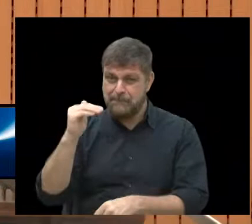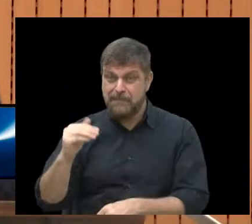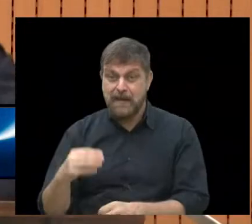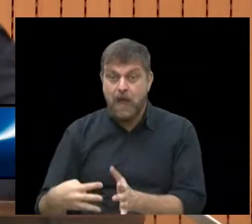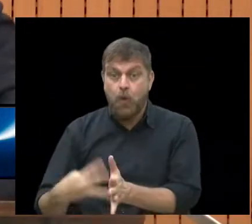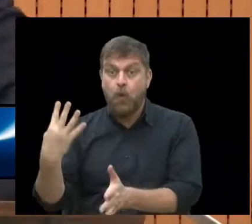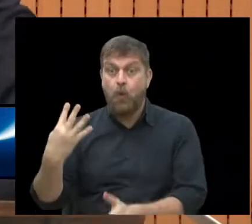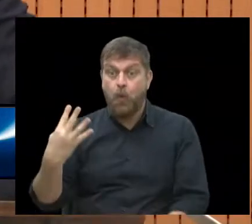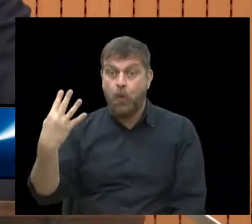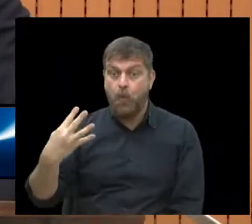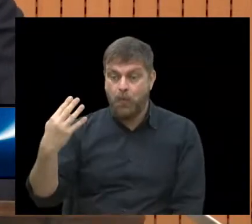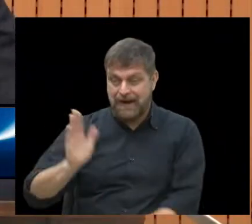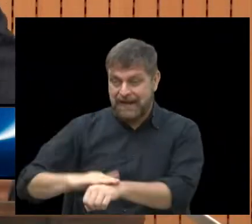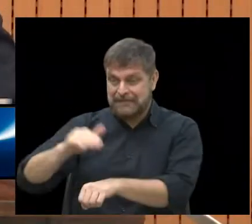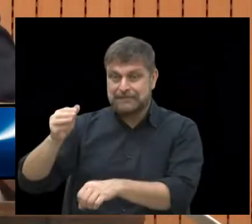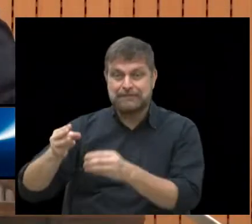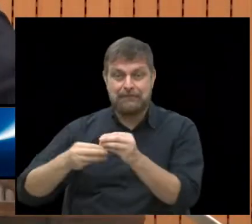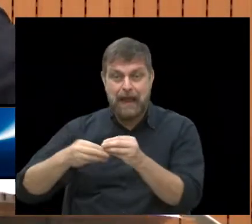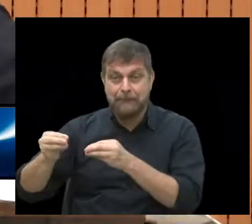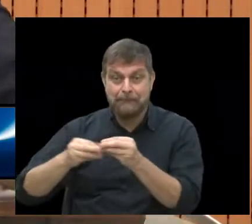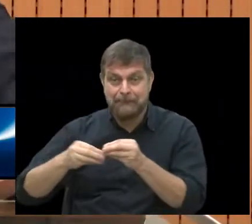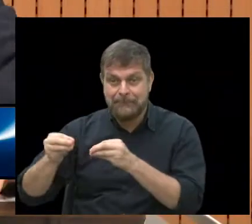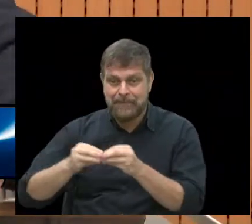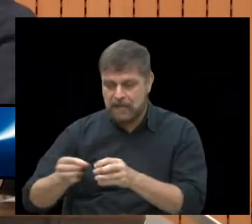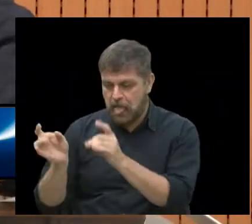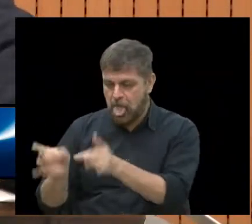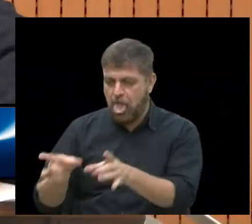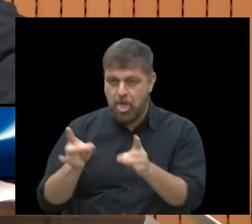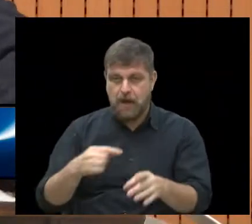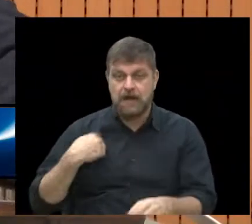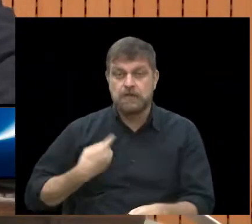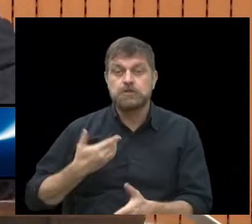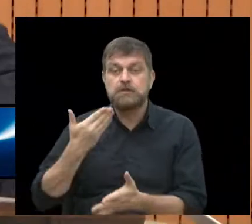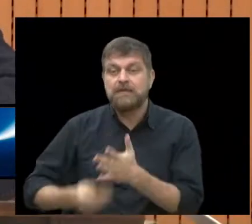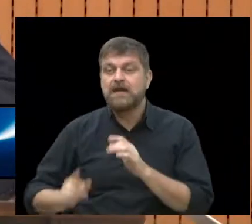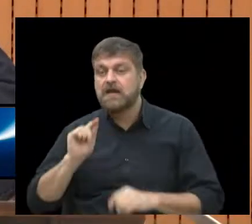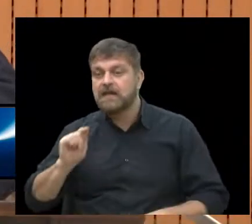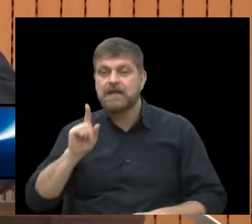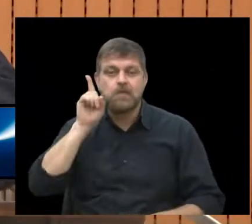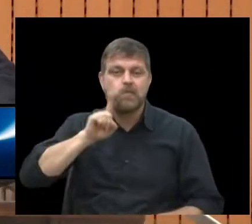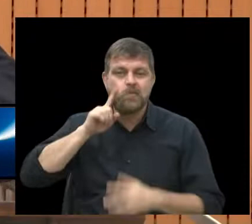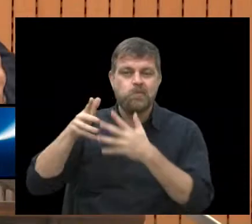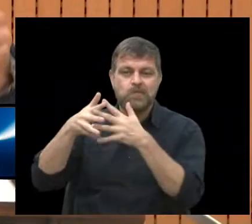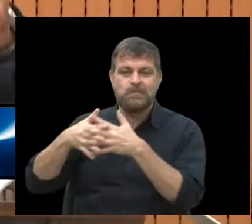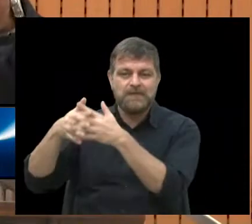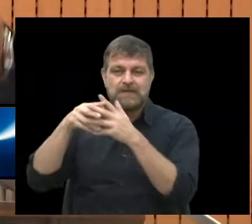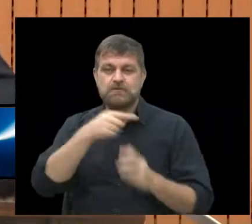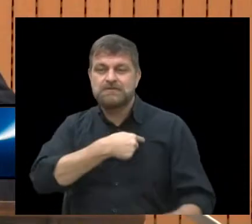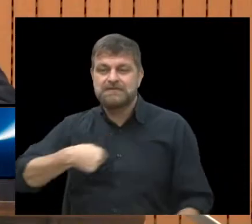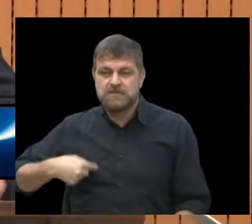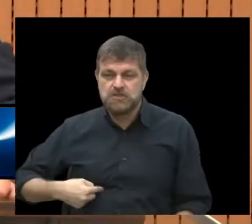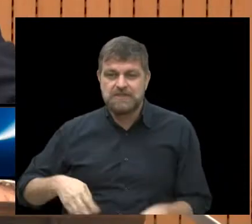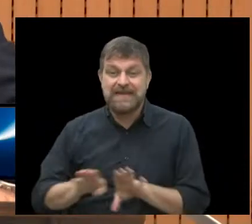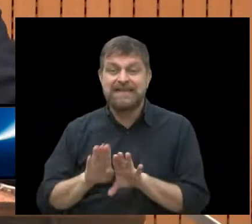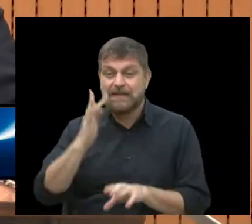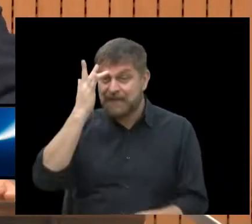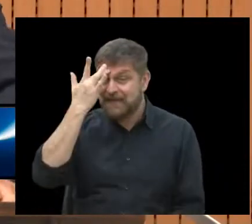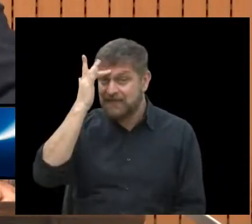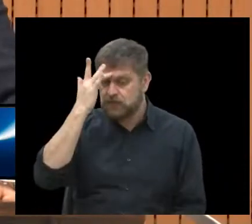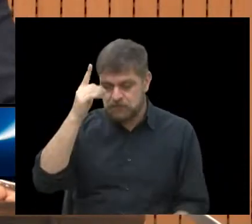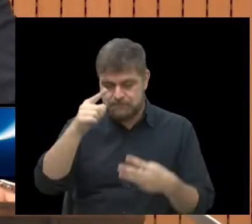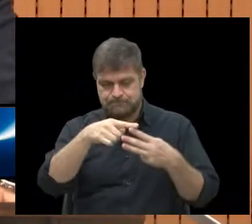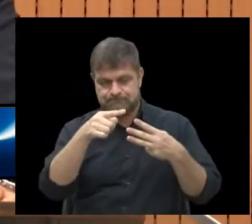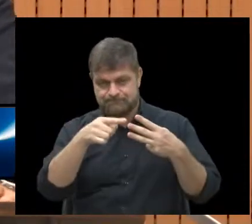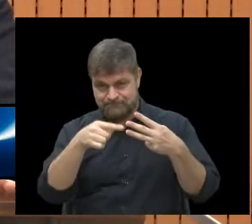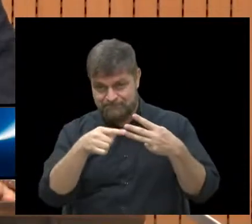do mundo. Nós só ficamos atrás dos Estados Unidos, da China e da Índia. E o